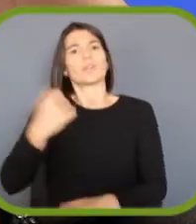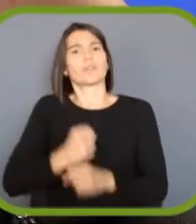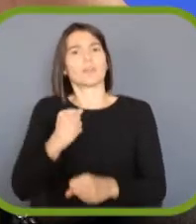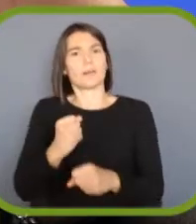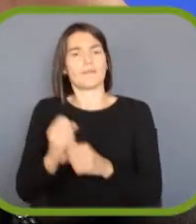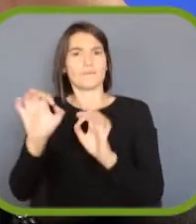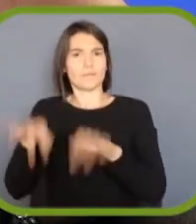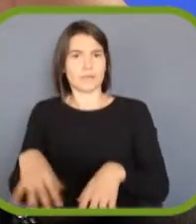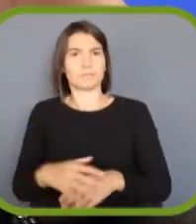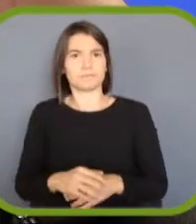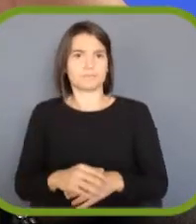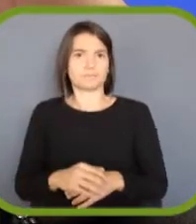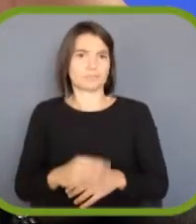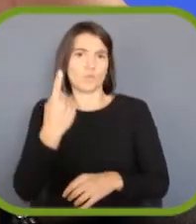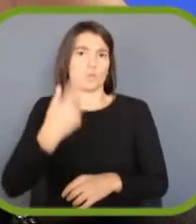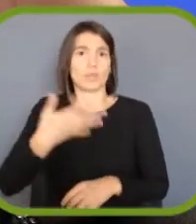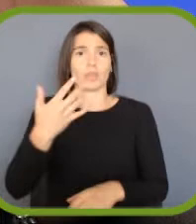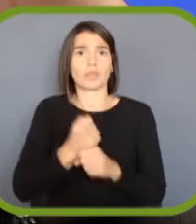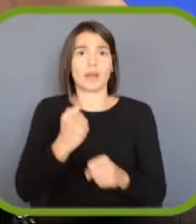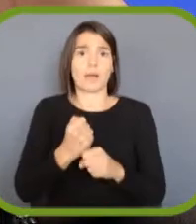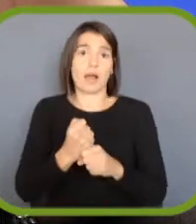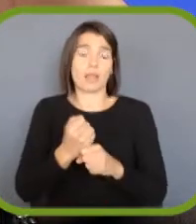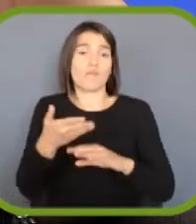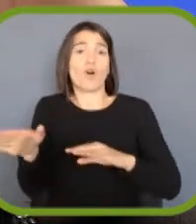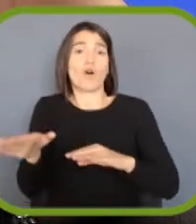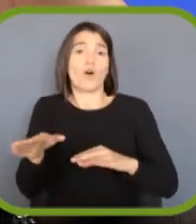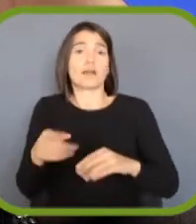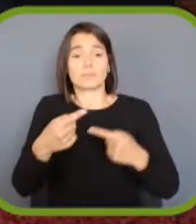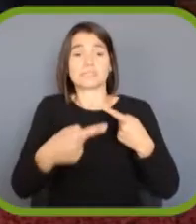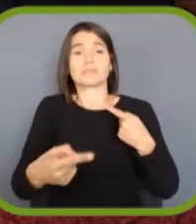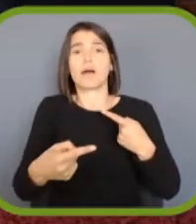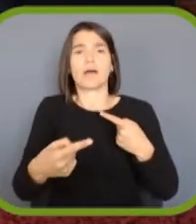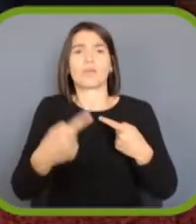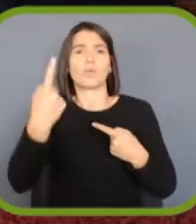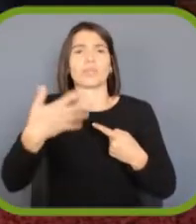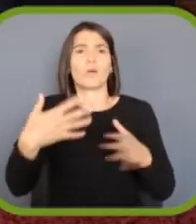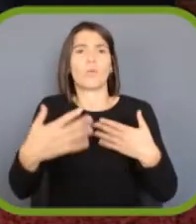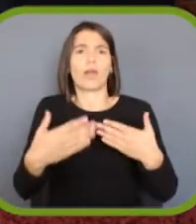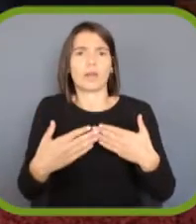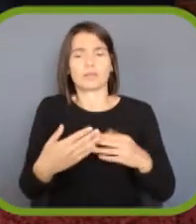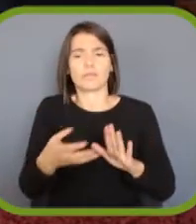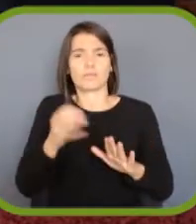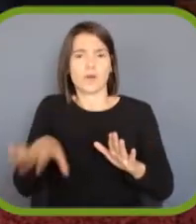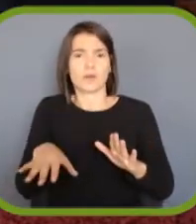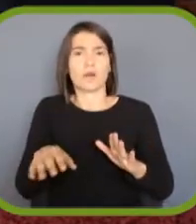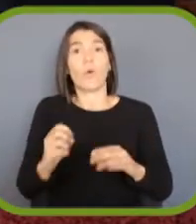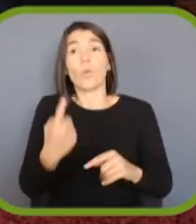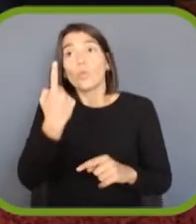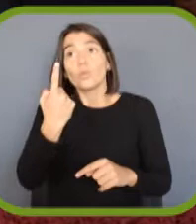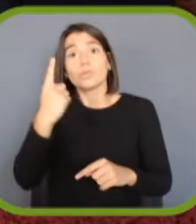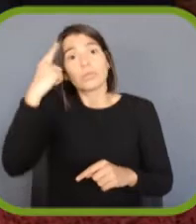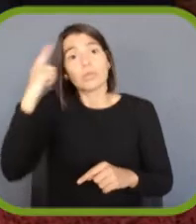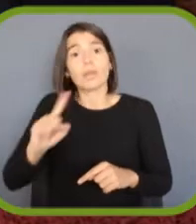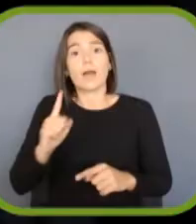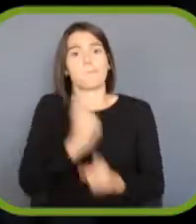vamos eliminar um dia de trabalho. A eliminação do dia de trabalho pode ser um dia qualquer de trabalho da semana ou pode ser